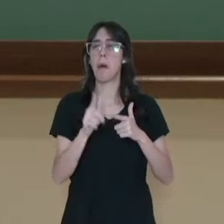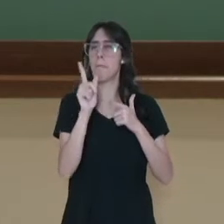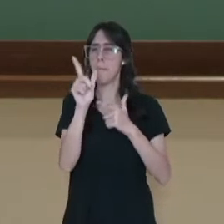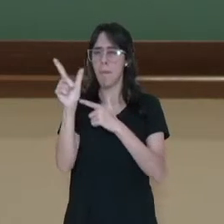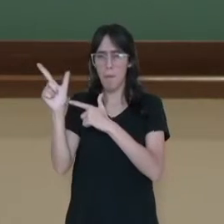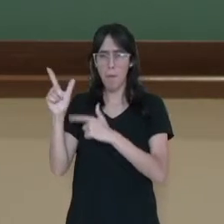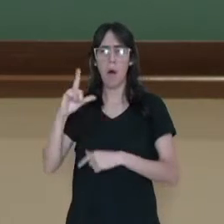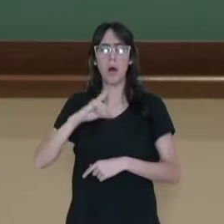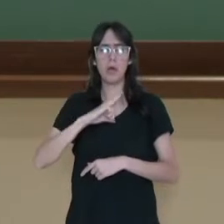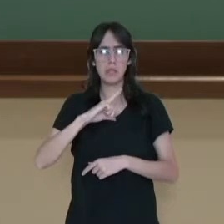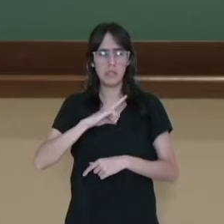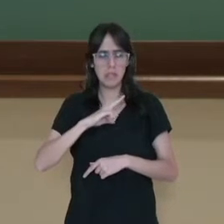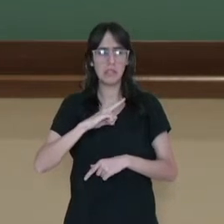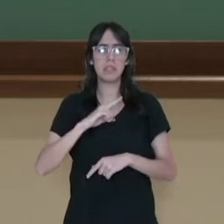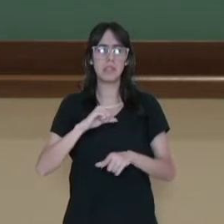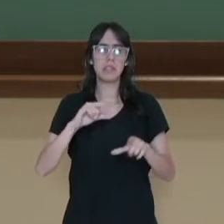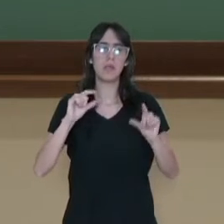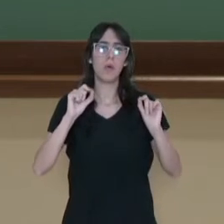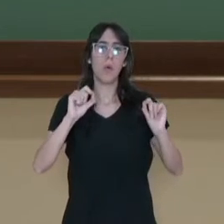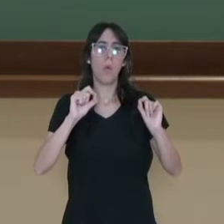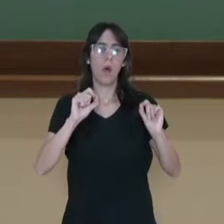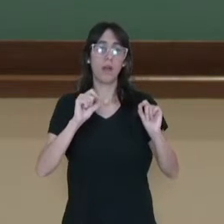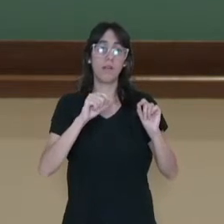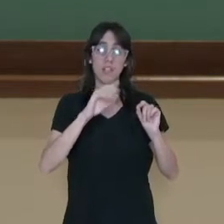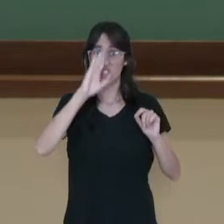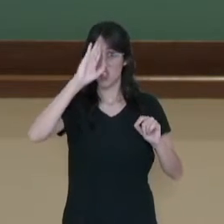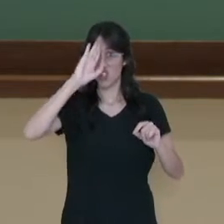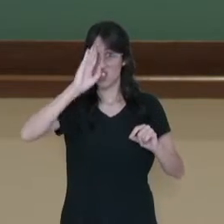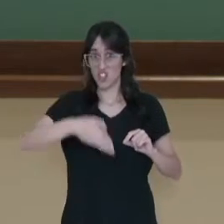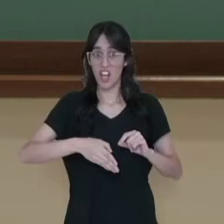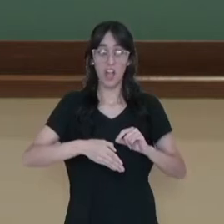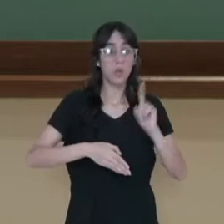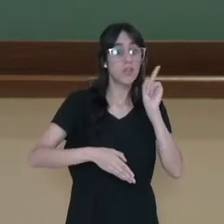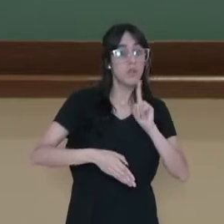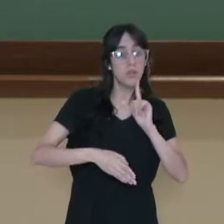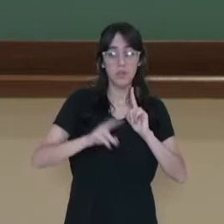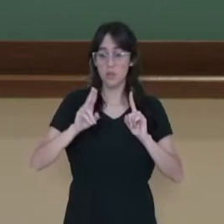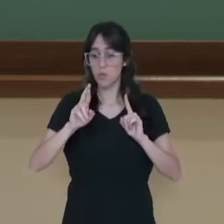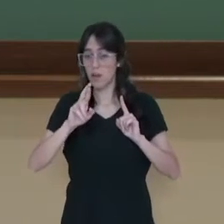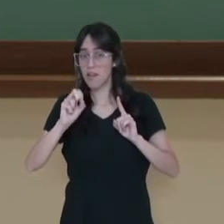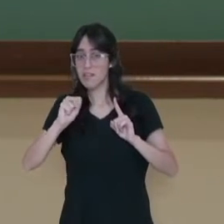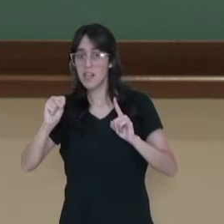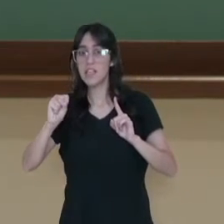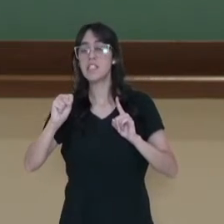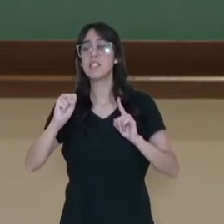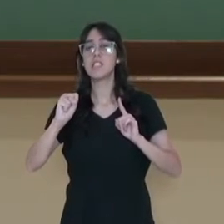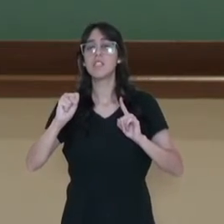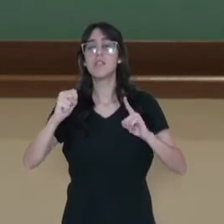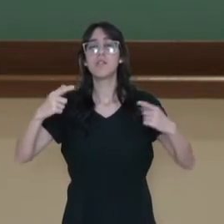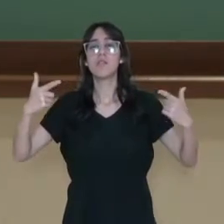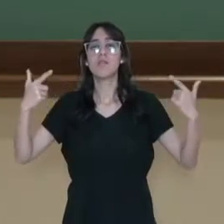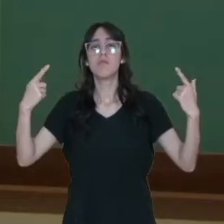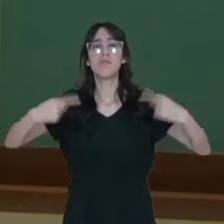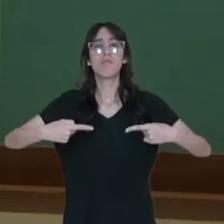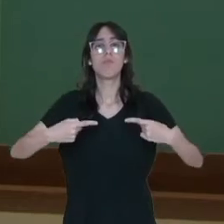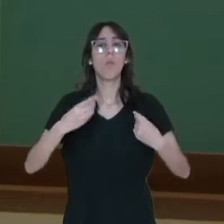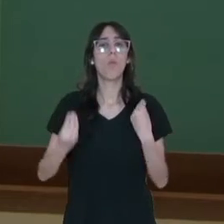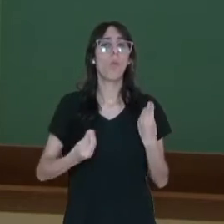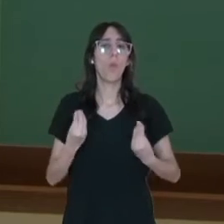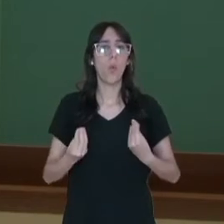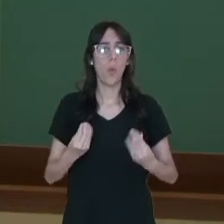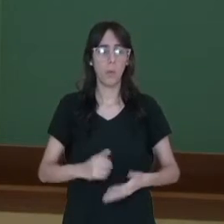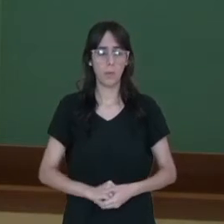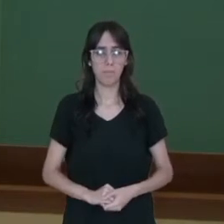enfrentavam militarmente diretamente, Estados Unidos e União Soviética. Então, como funcionava a Guerra Fria? Para defender